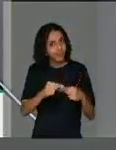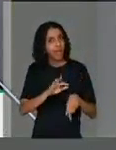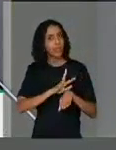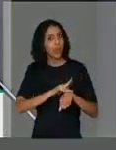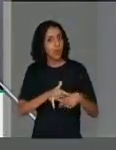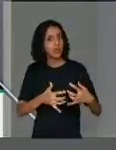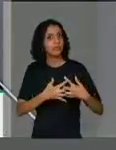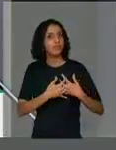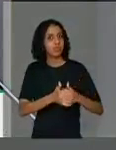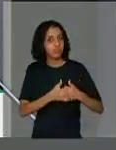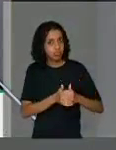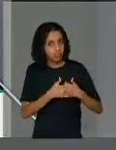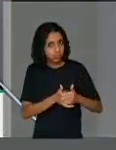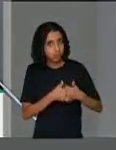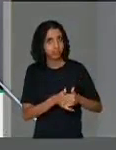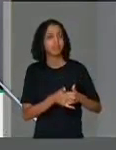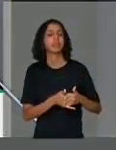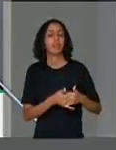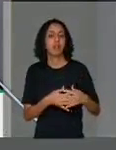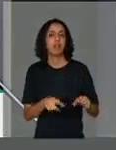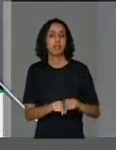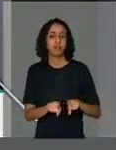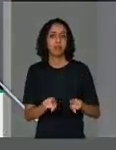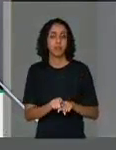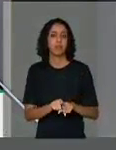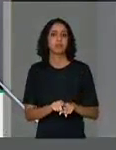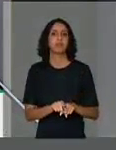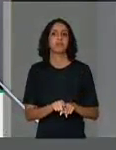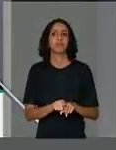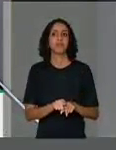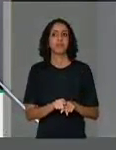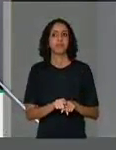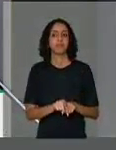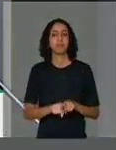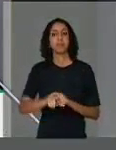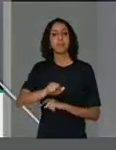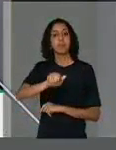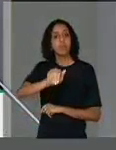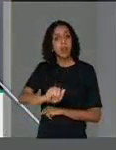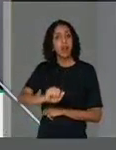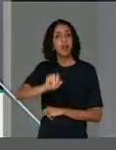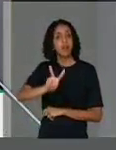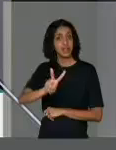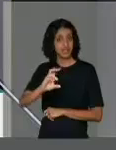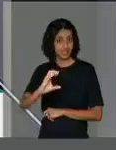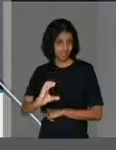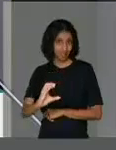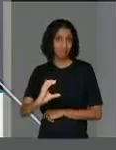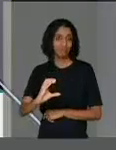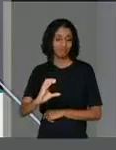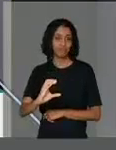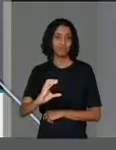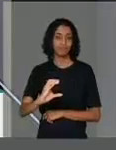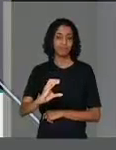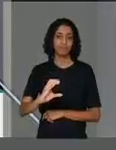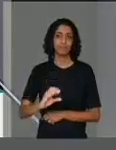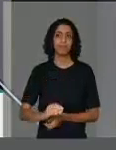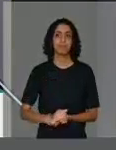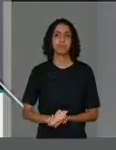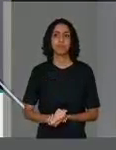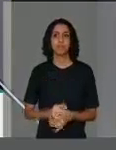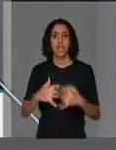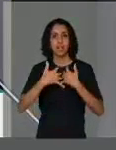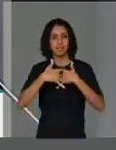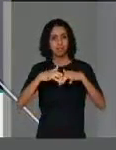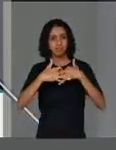doenças cardiovasculares, incluindo acidentes vasculares cerebrais, os AVCs,